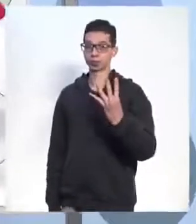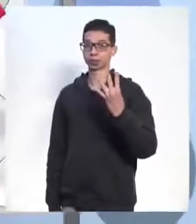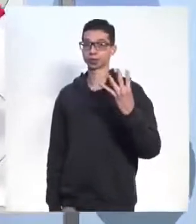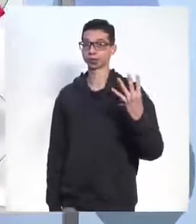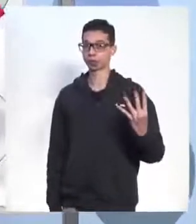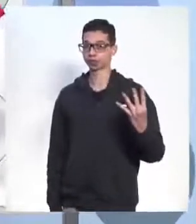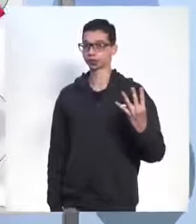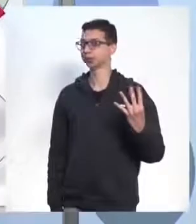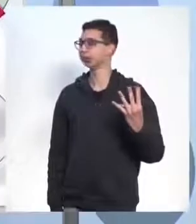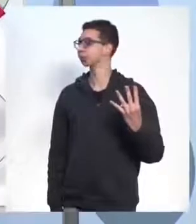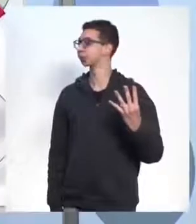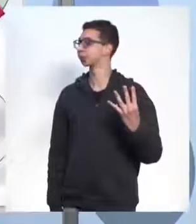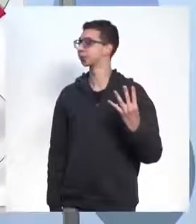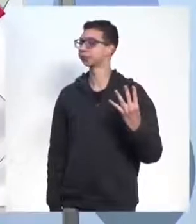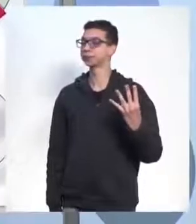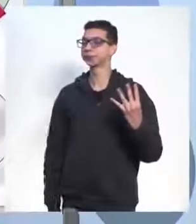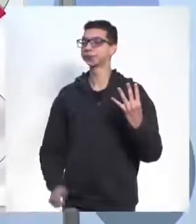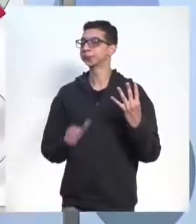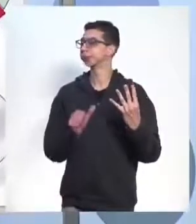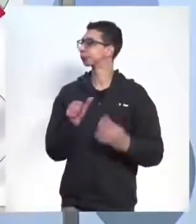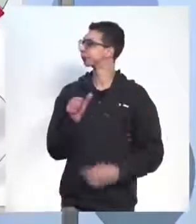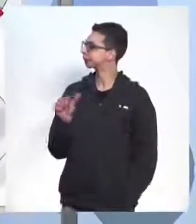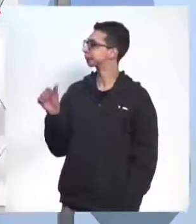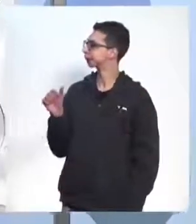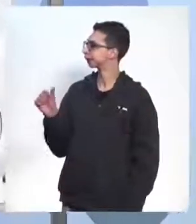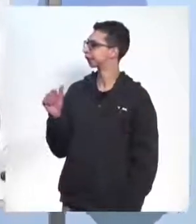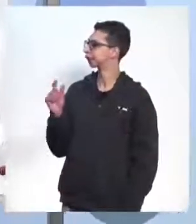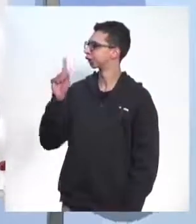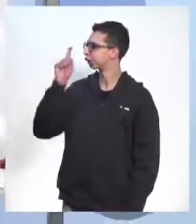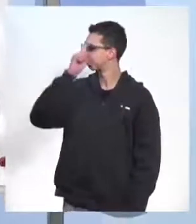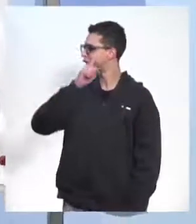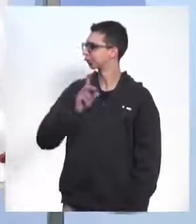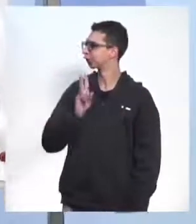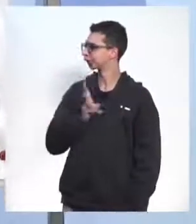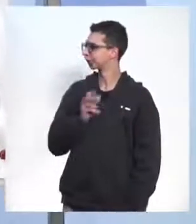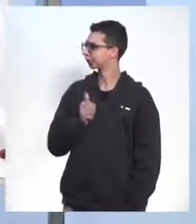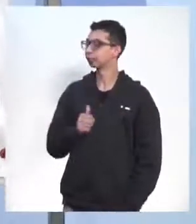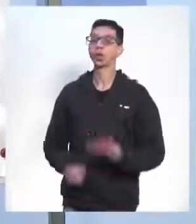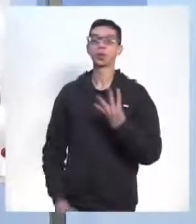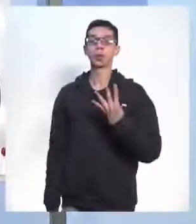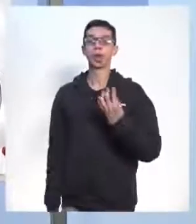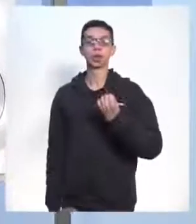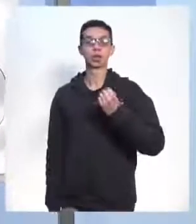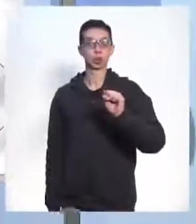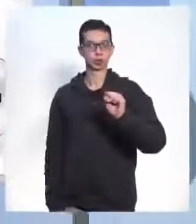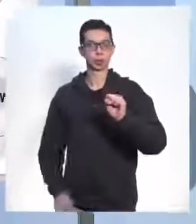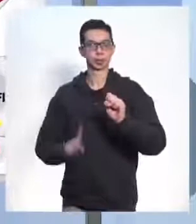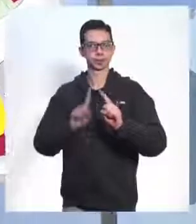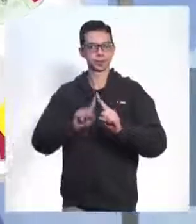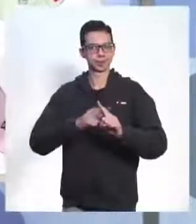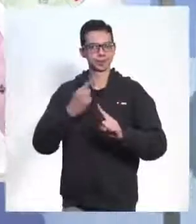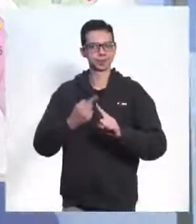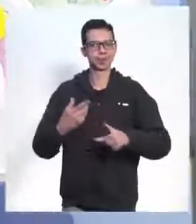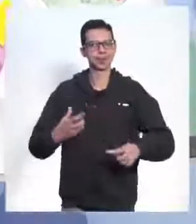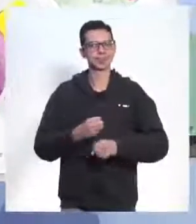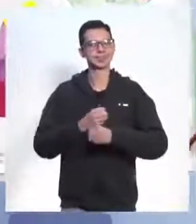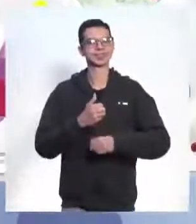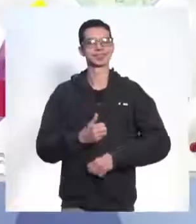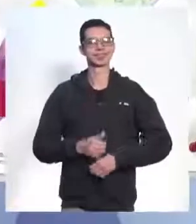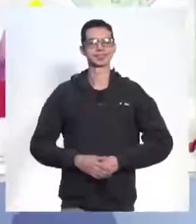44, que não quer ficar, fica aqui, filho, e 48, mais um pontinho. Então